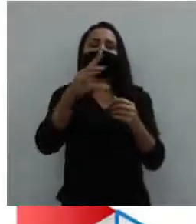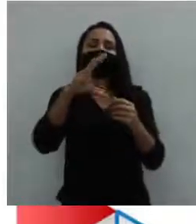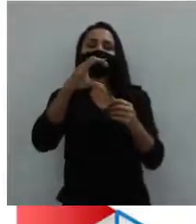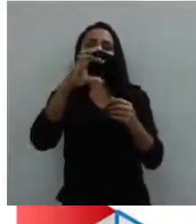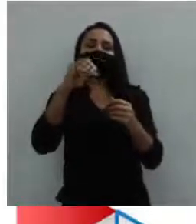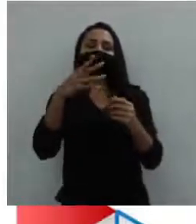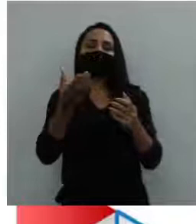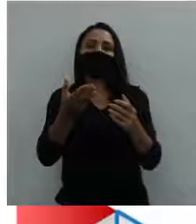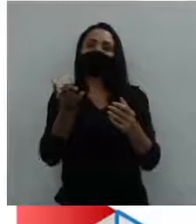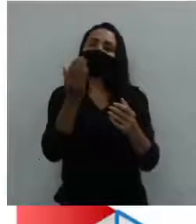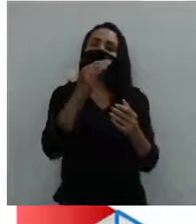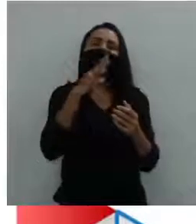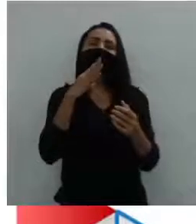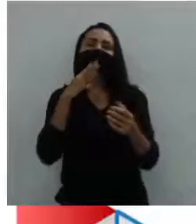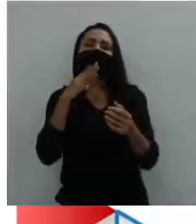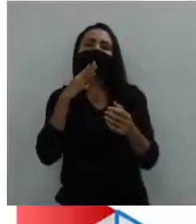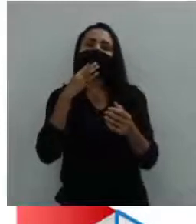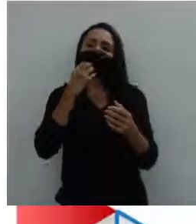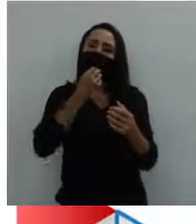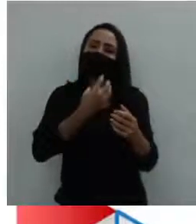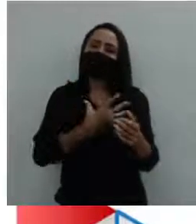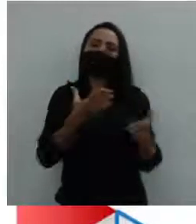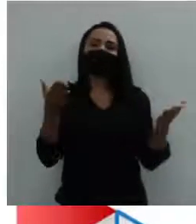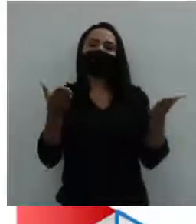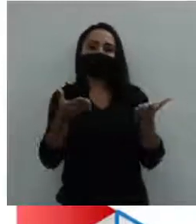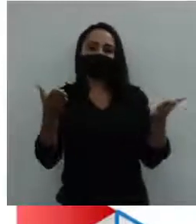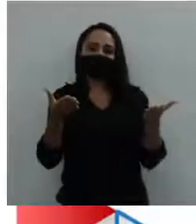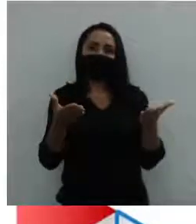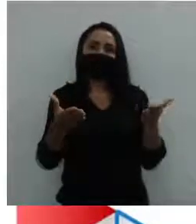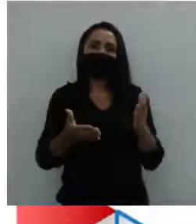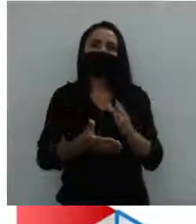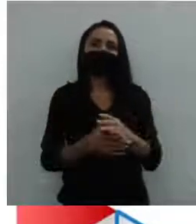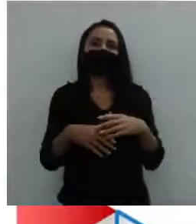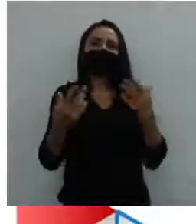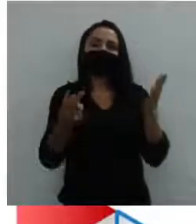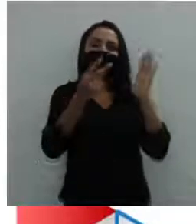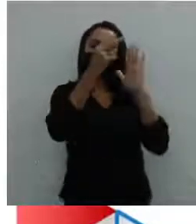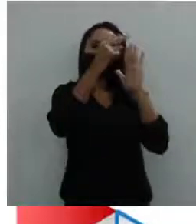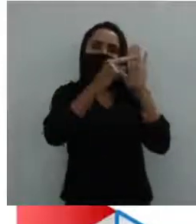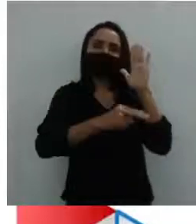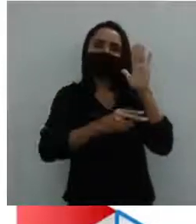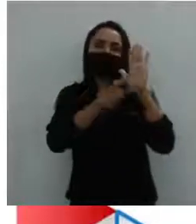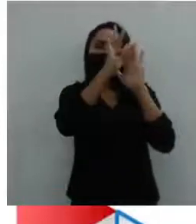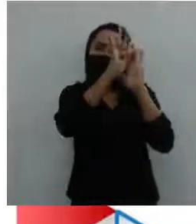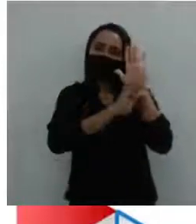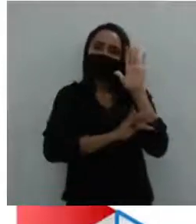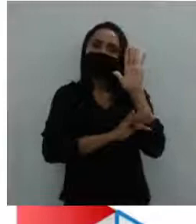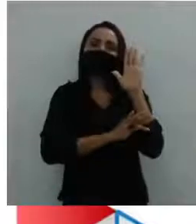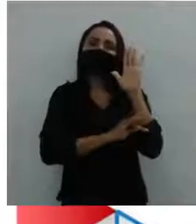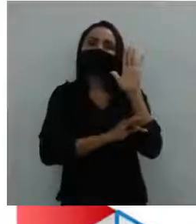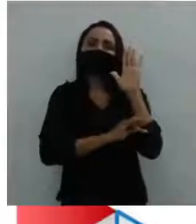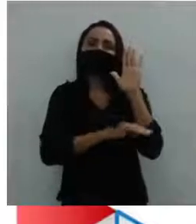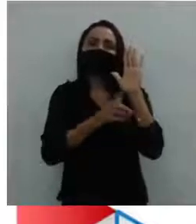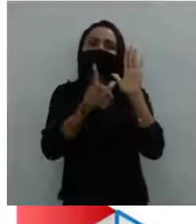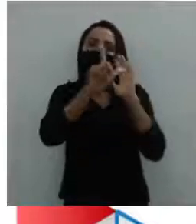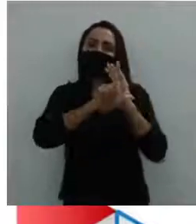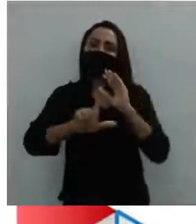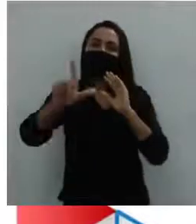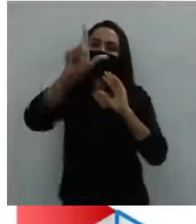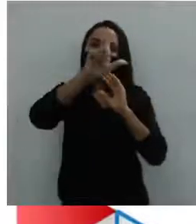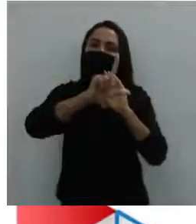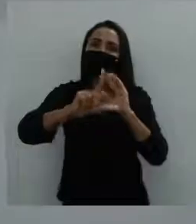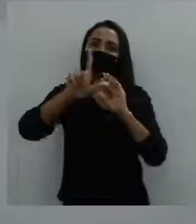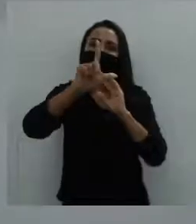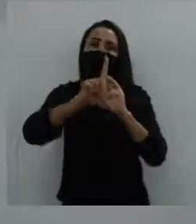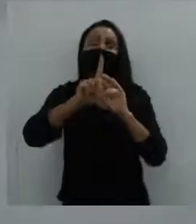só, vamos conhecer bem hoje essa questão da leitura do texto literário. E